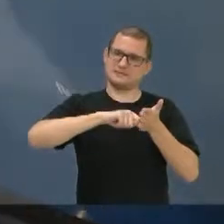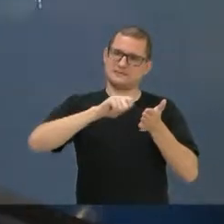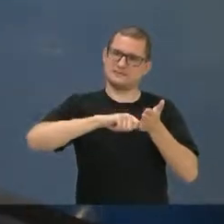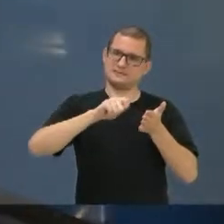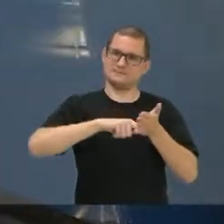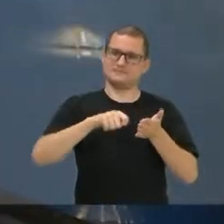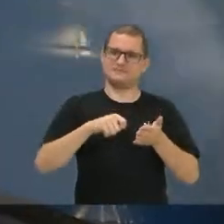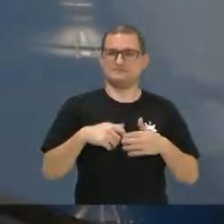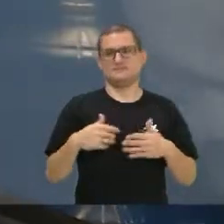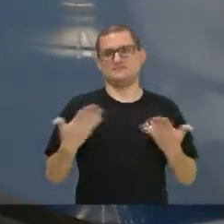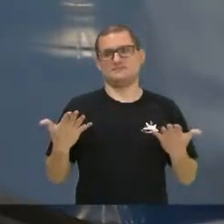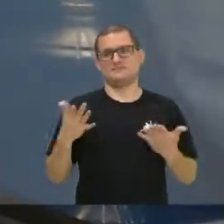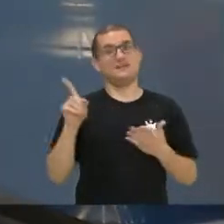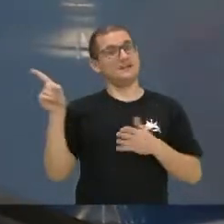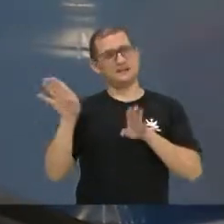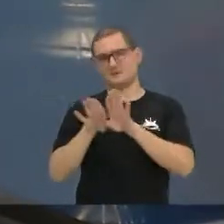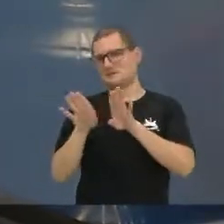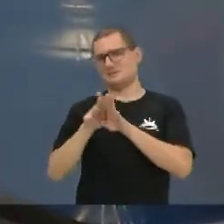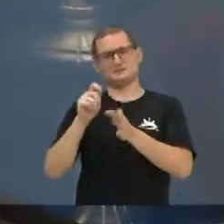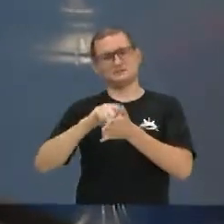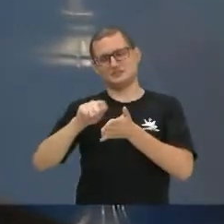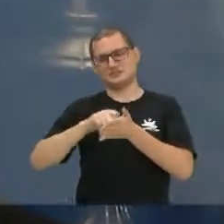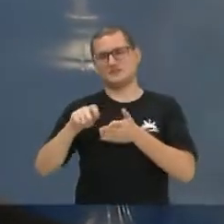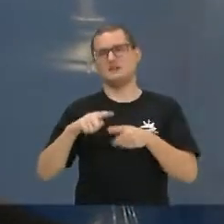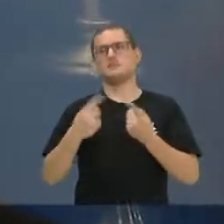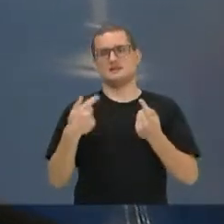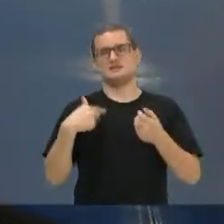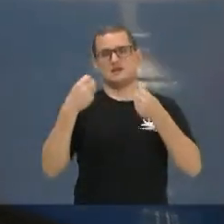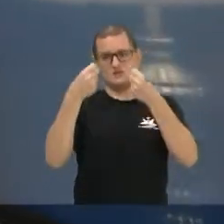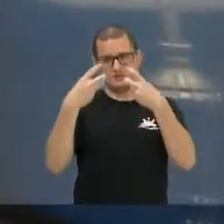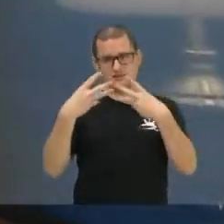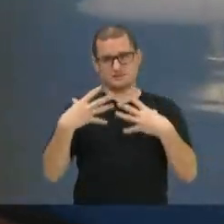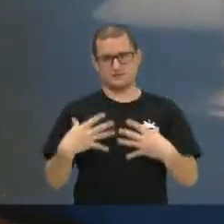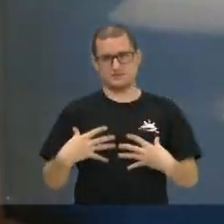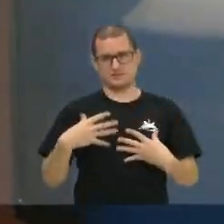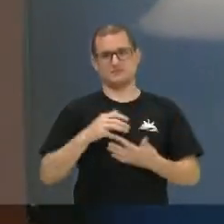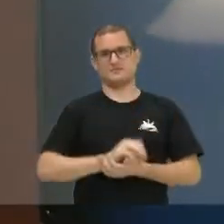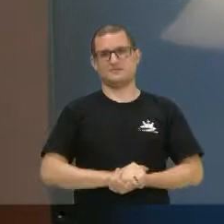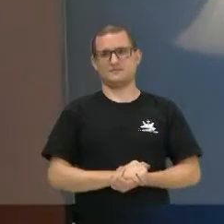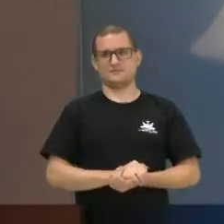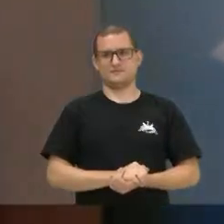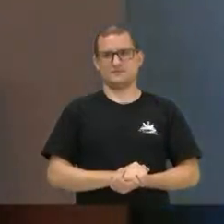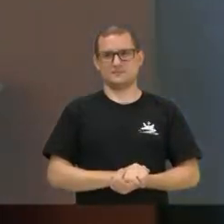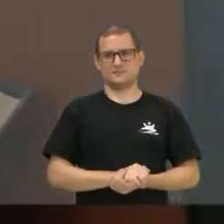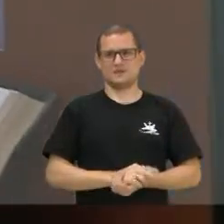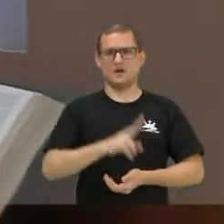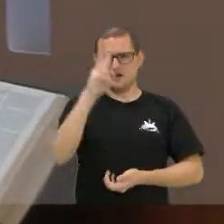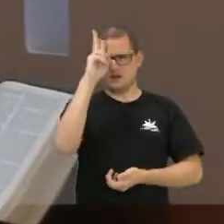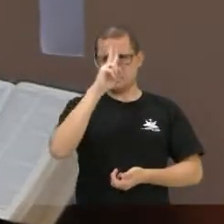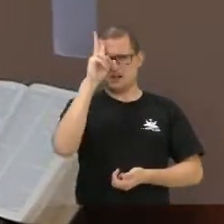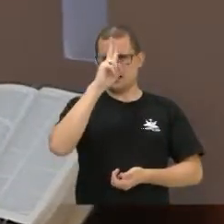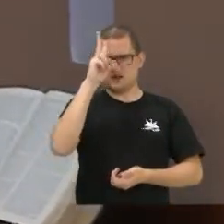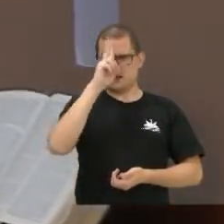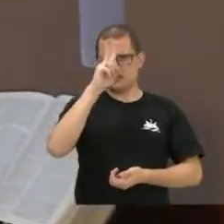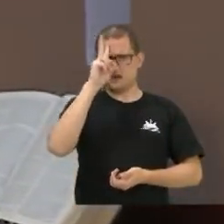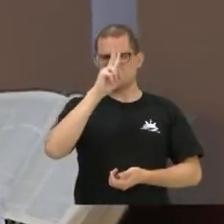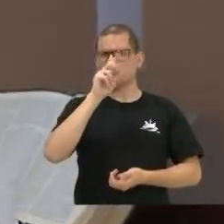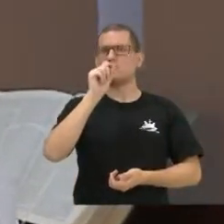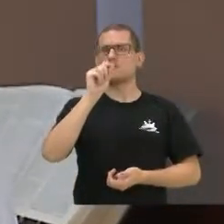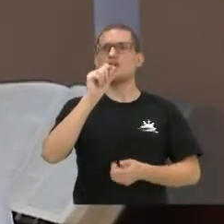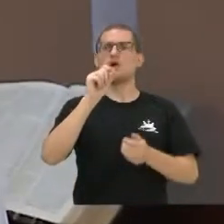e ele também não escreveram então vamos lá eu explico se lembra do